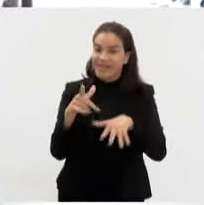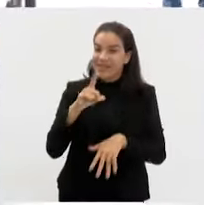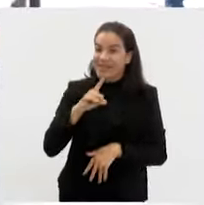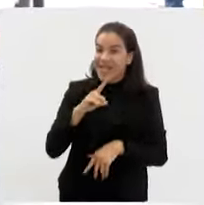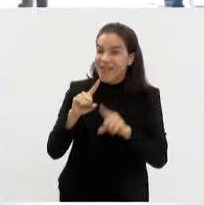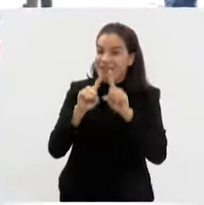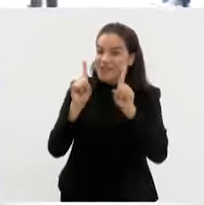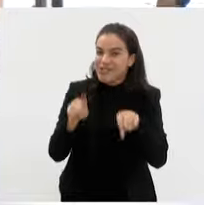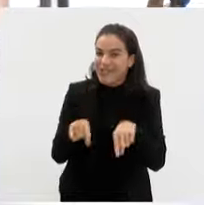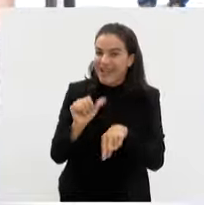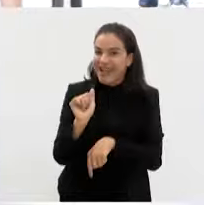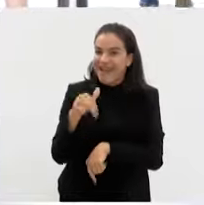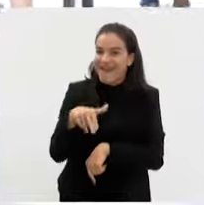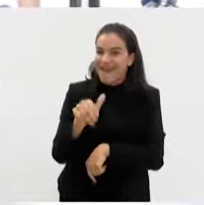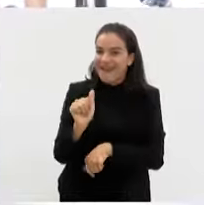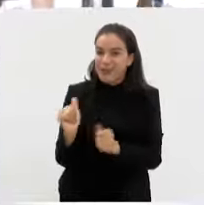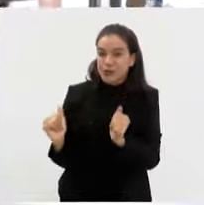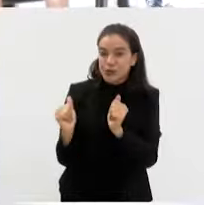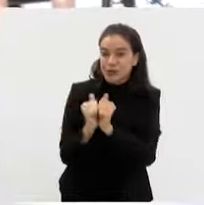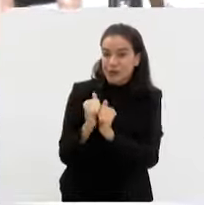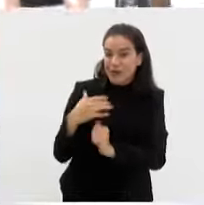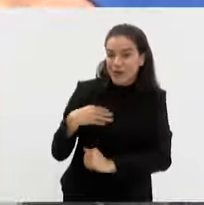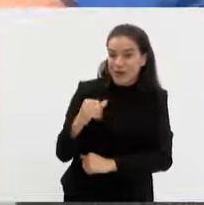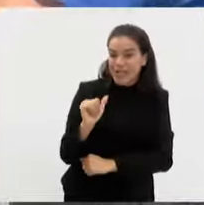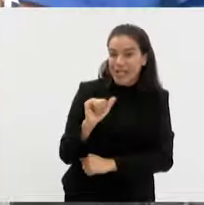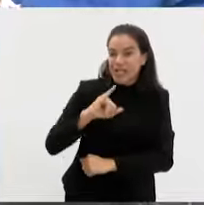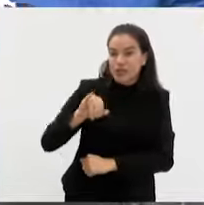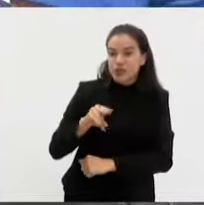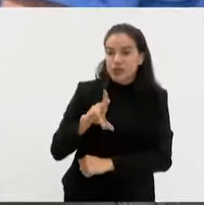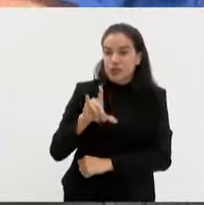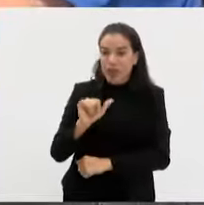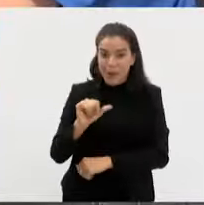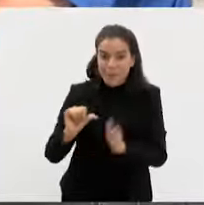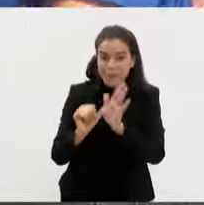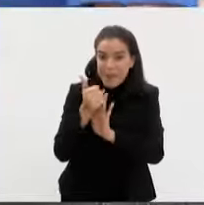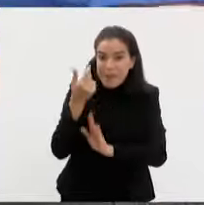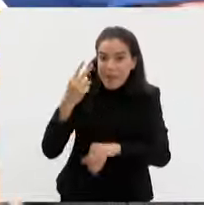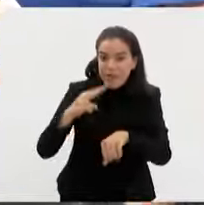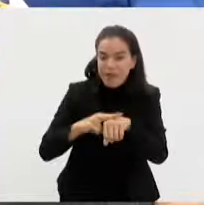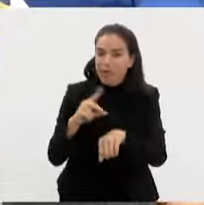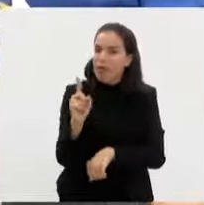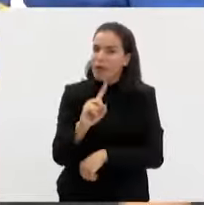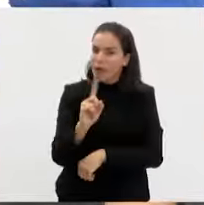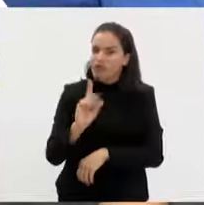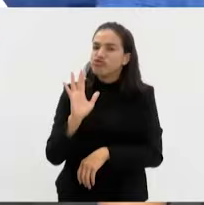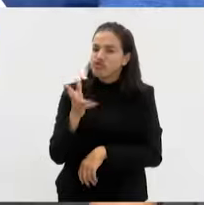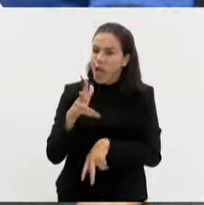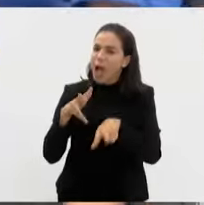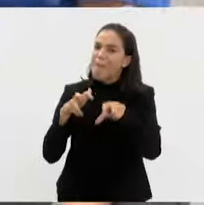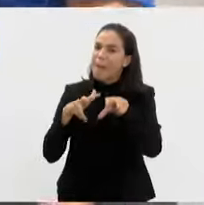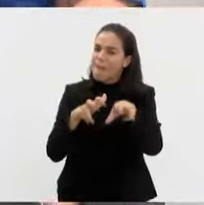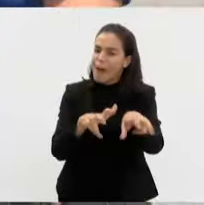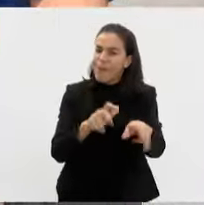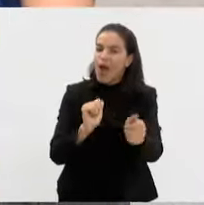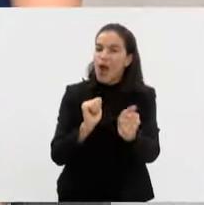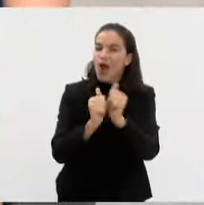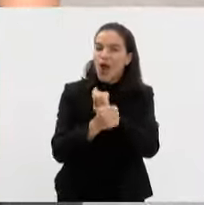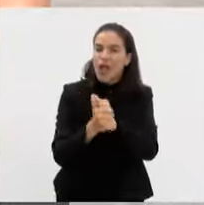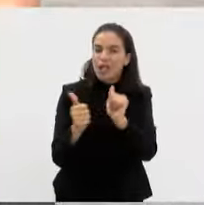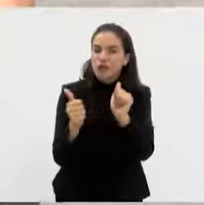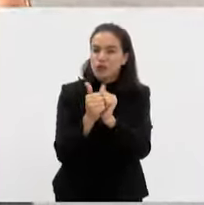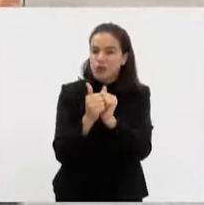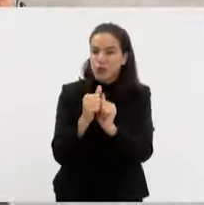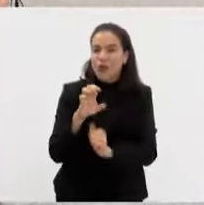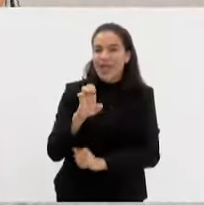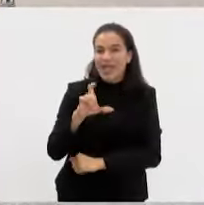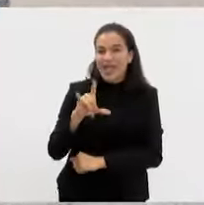servidora Ana, que estava acompanhada da filha Júlia. É a primeira vez que ela está participando junto com você? Não, ela já corre com o projeto Correndo por Eles, que a gente normalmente